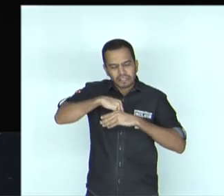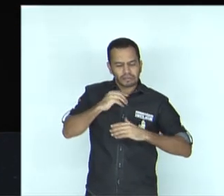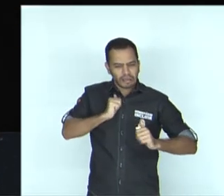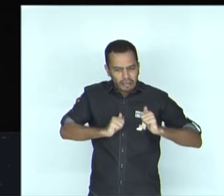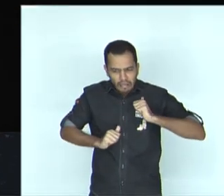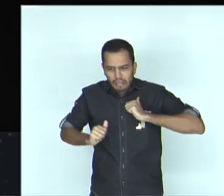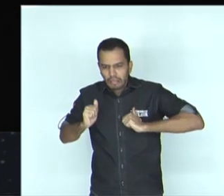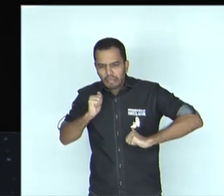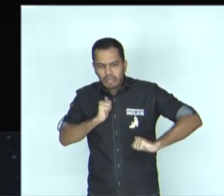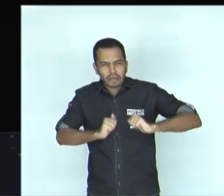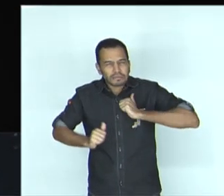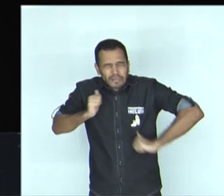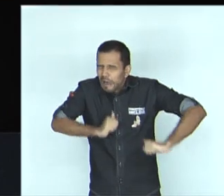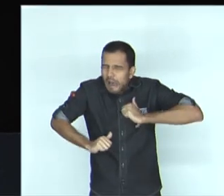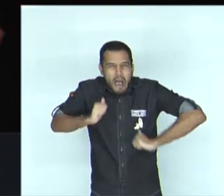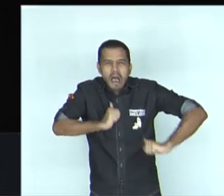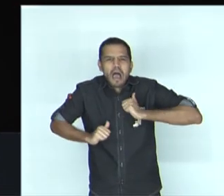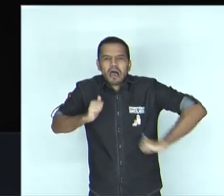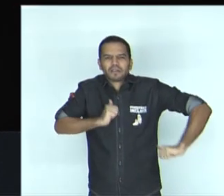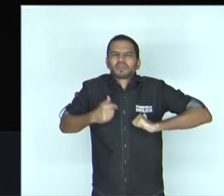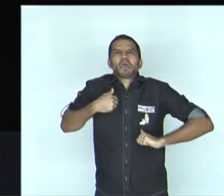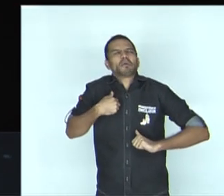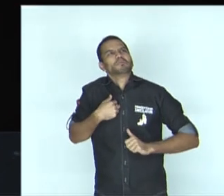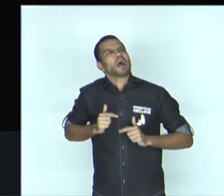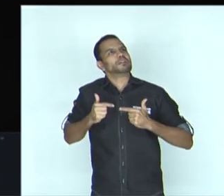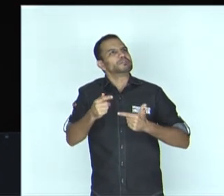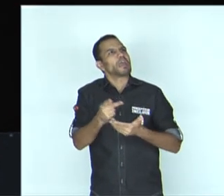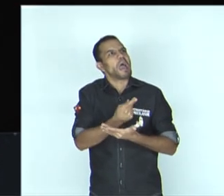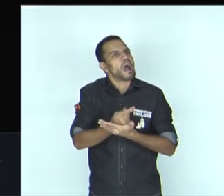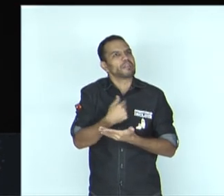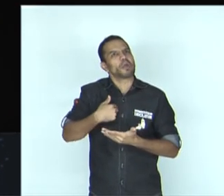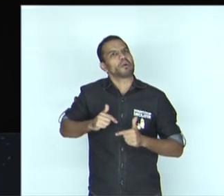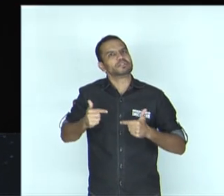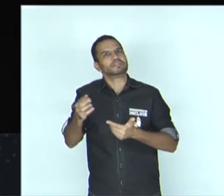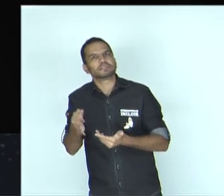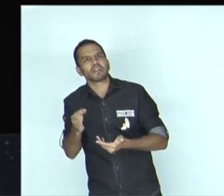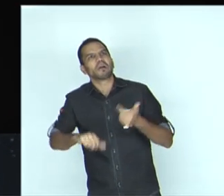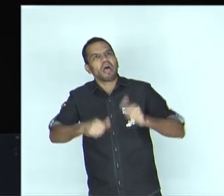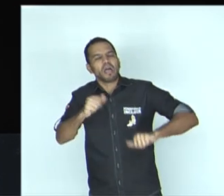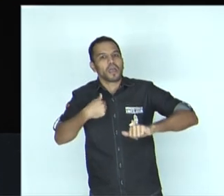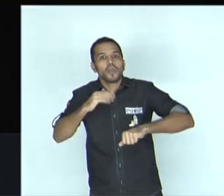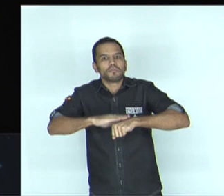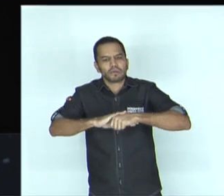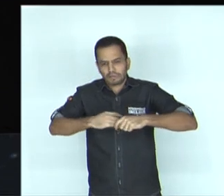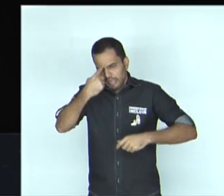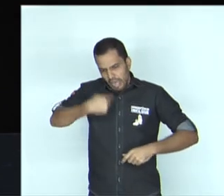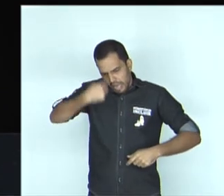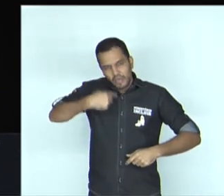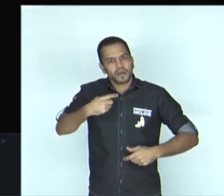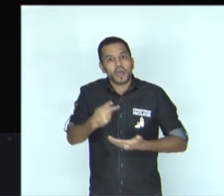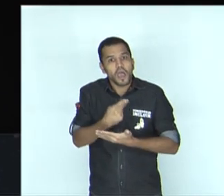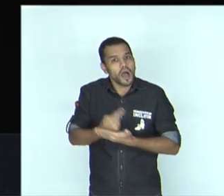a transformar em nocivo todo o ambiente ao redor de si, precisam aprender a trabalhar com o seu